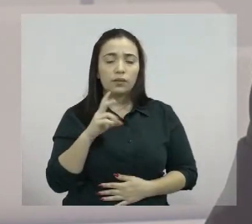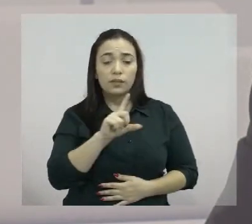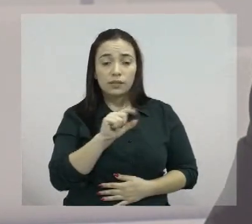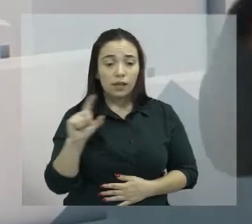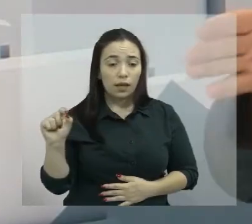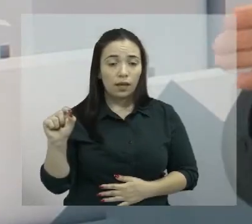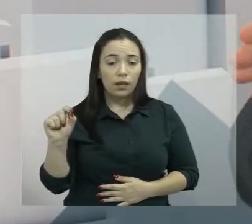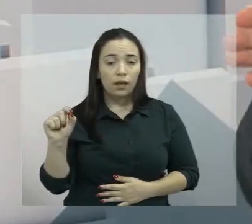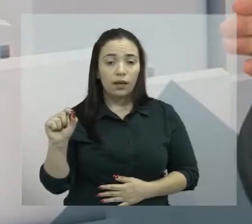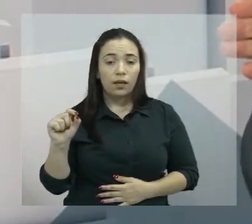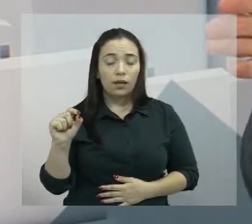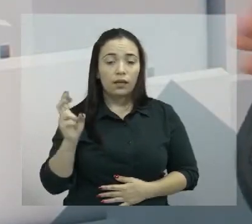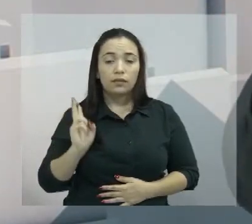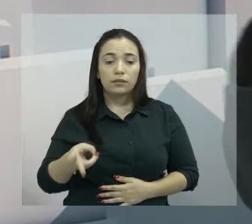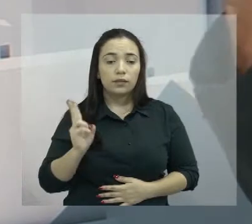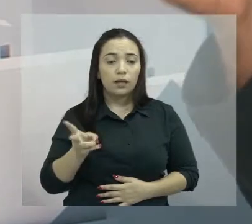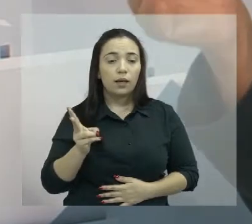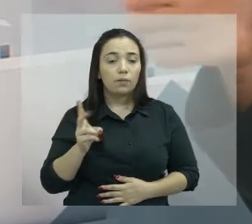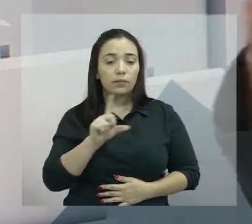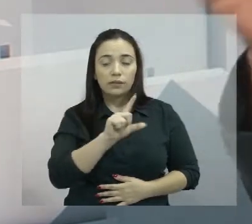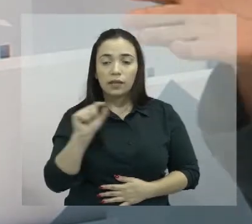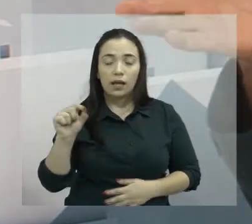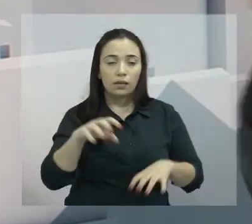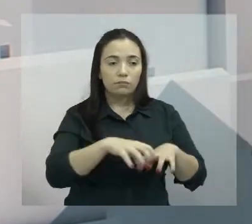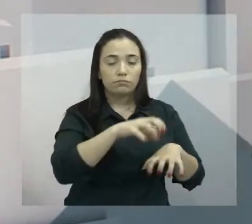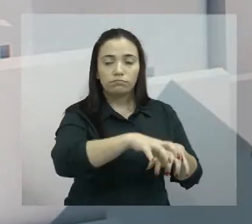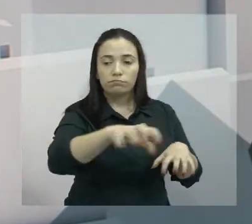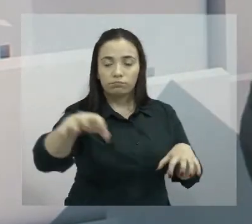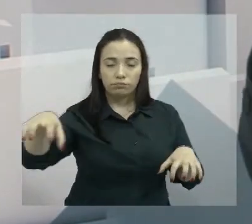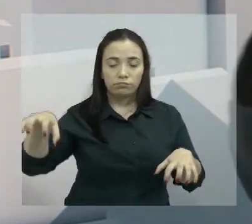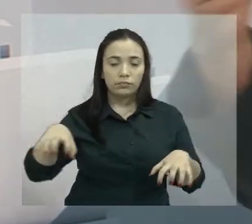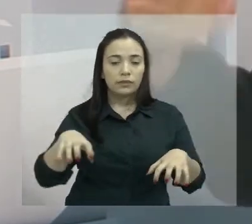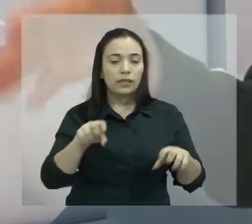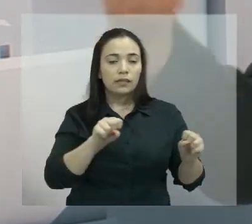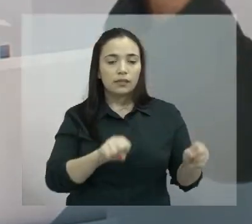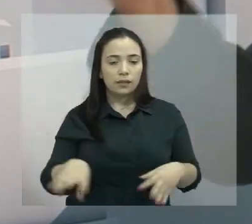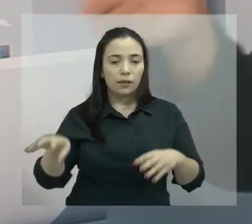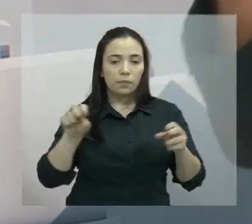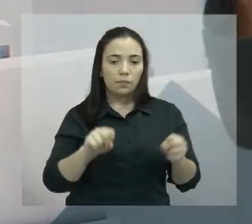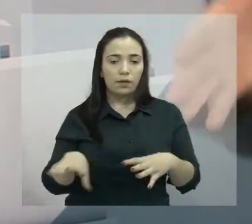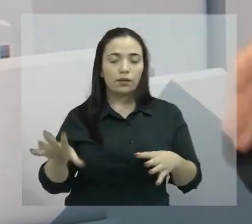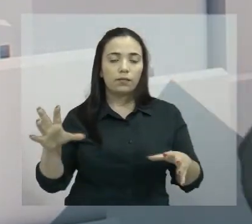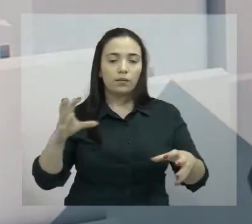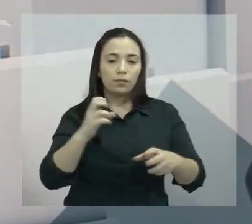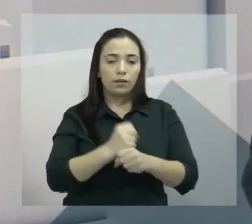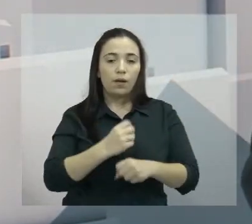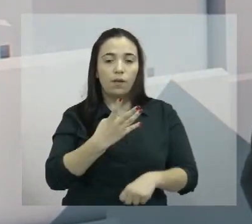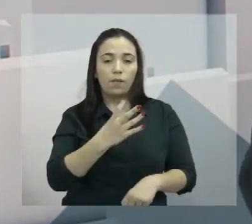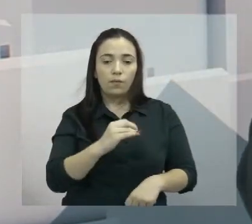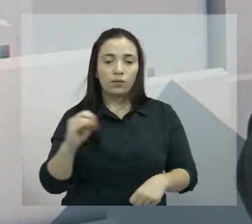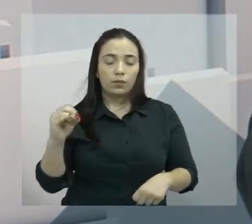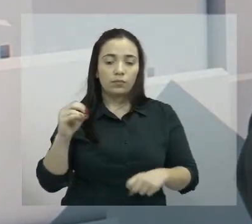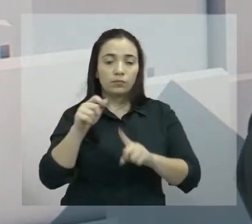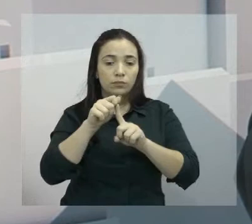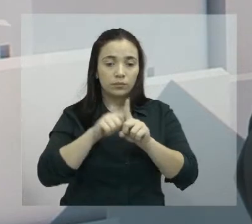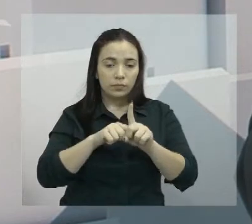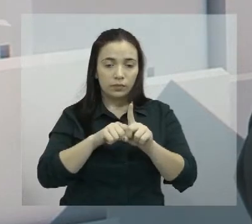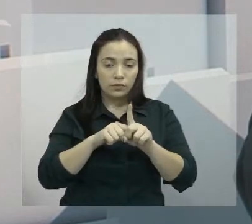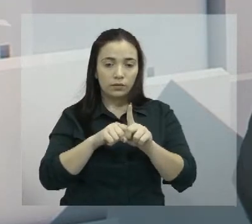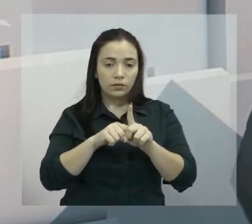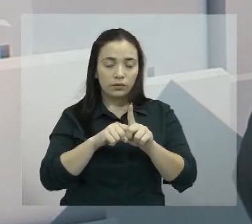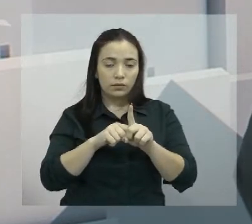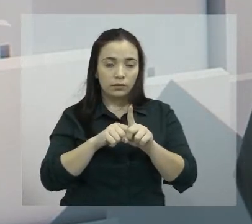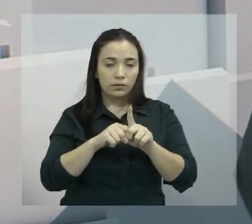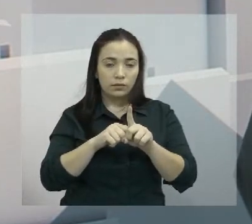100 operações por semana, mais ou menos 100 vezes 4, 400 por mês. Quer dizer, então,